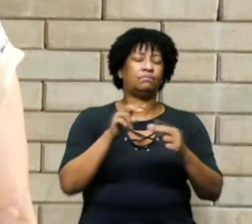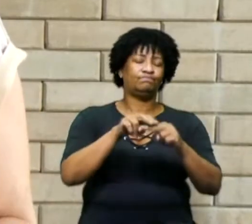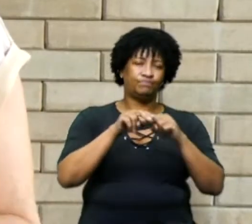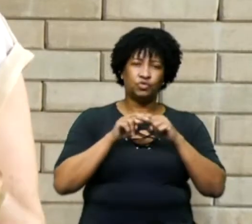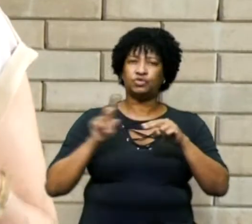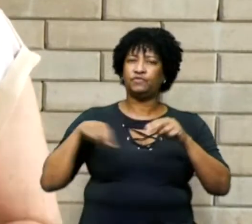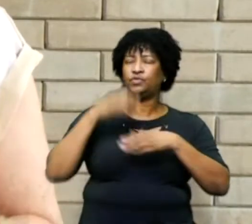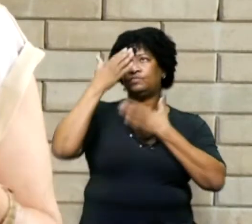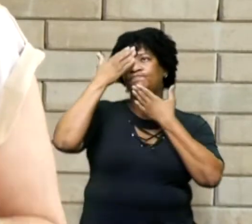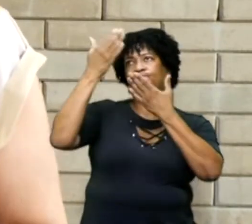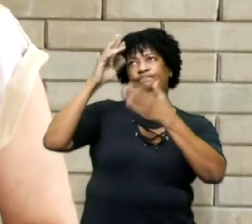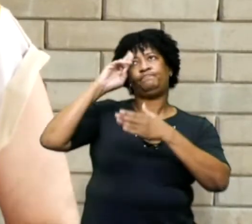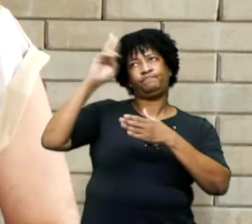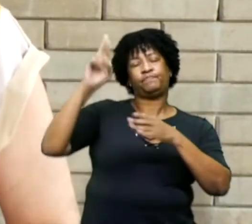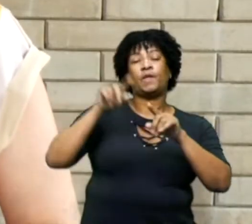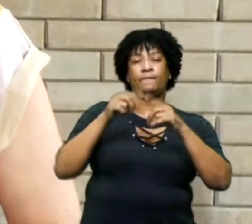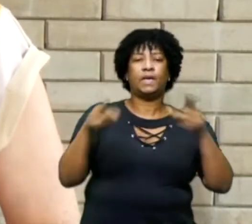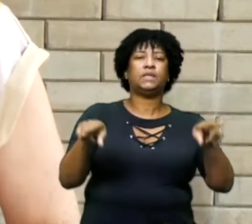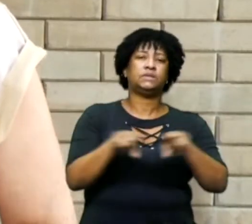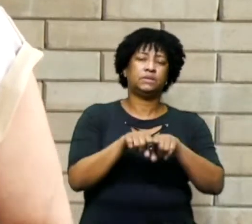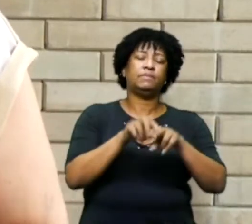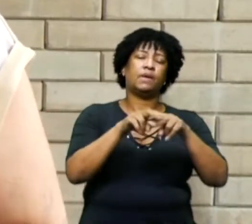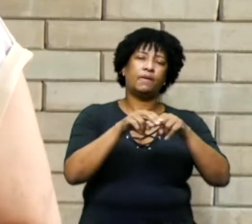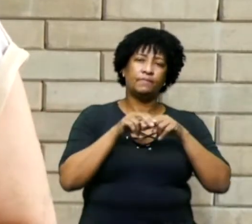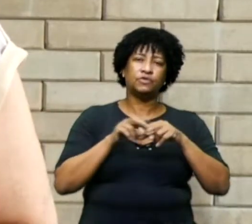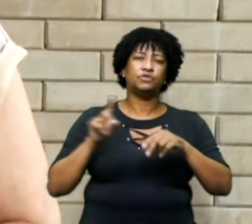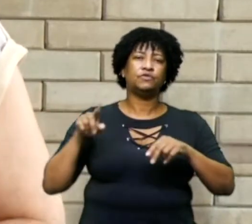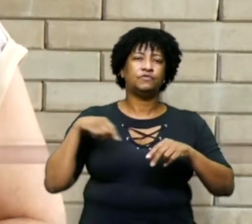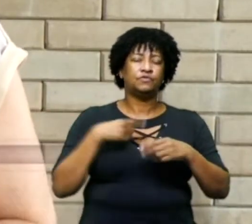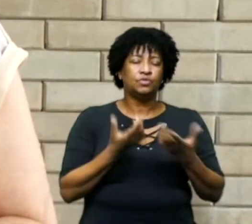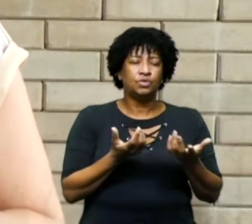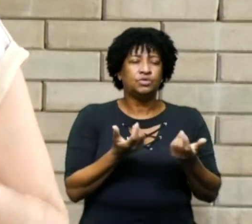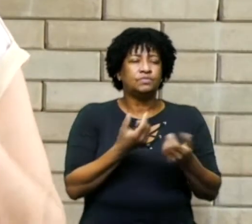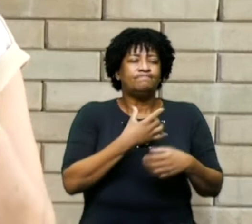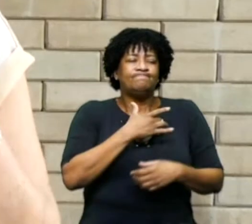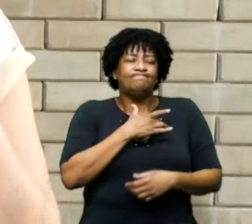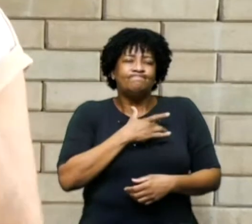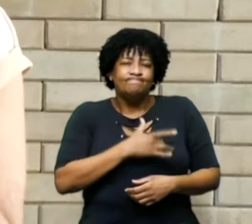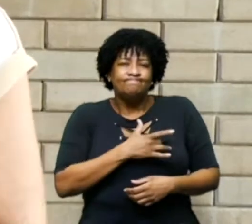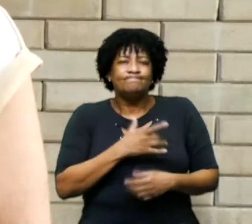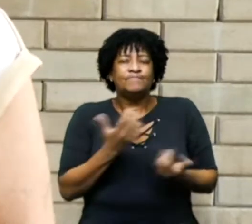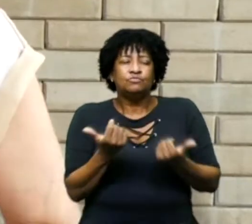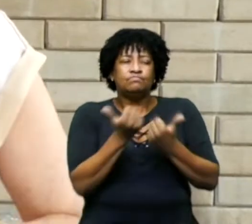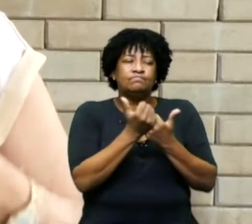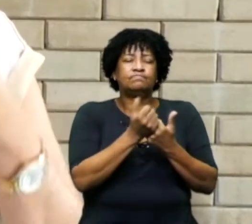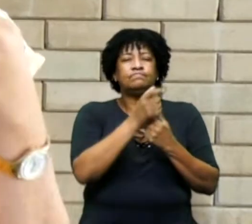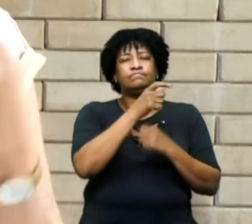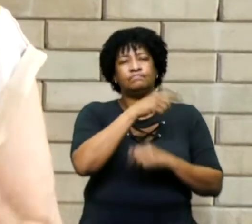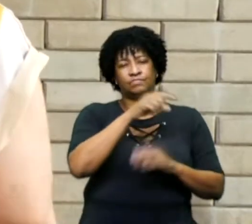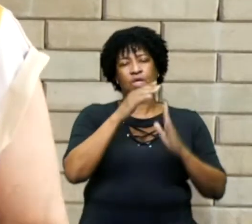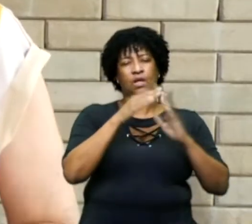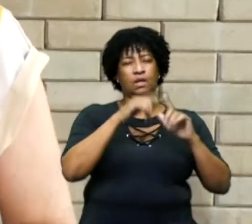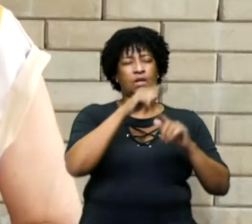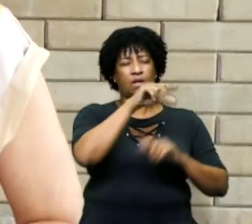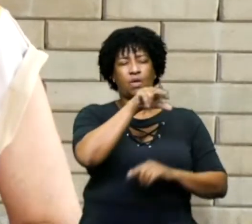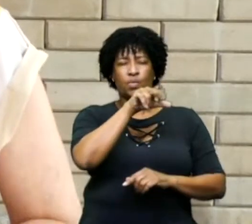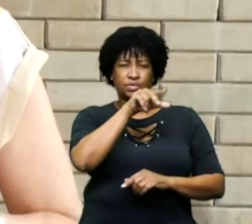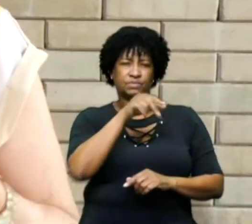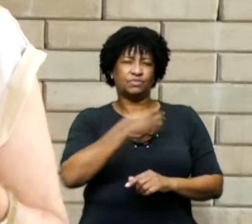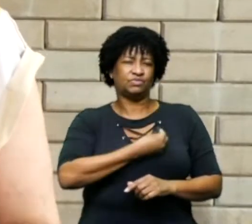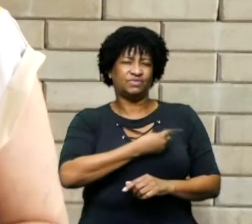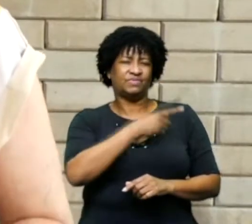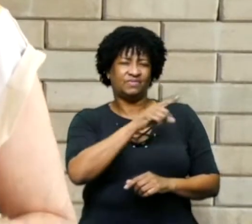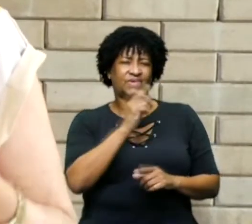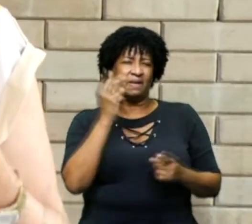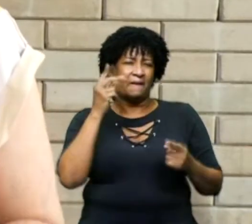bíblico livremente isso é motivos nós agradecemos ao Senhor Mas é também Motivo de nós nos compadecemos nós colocarmos no lugar